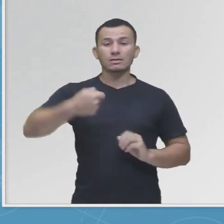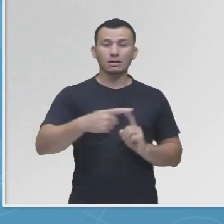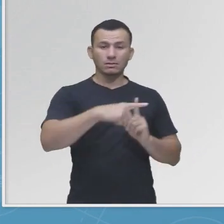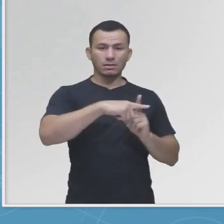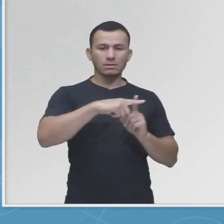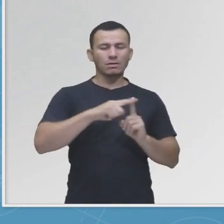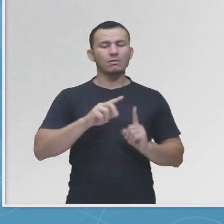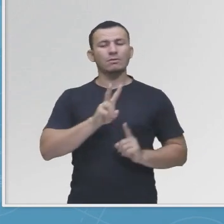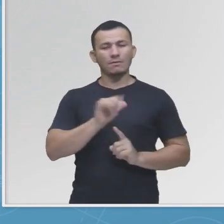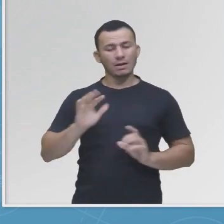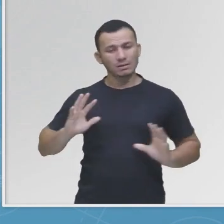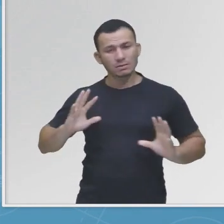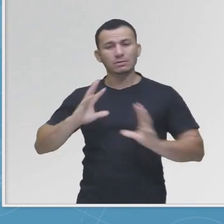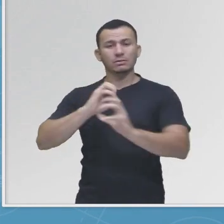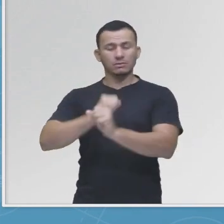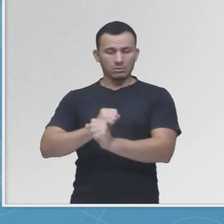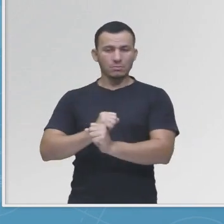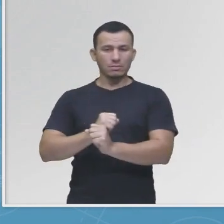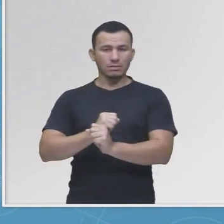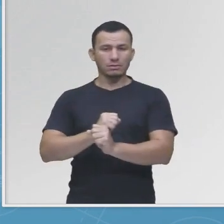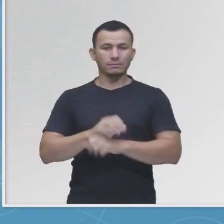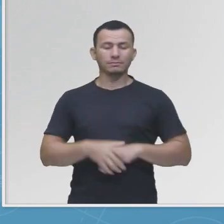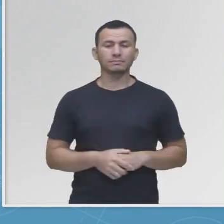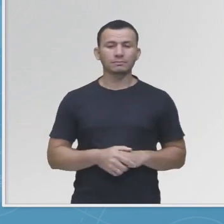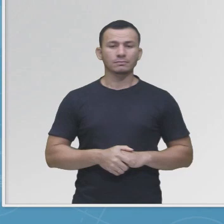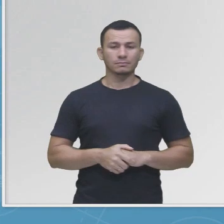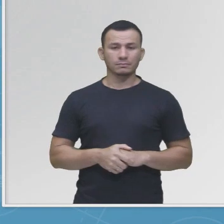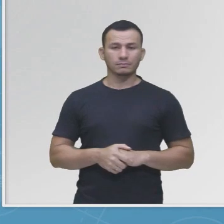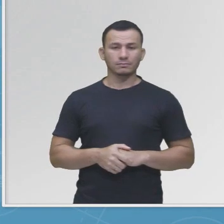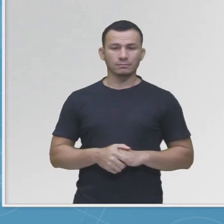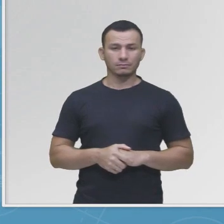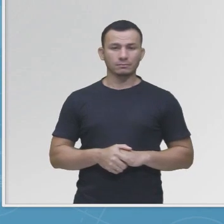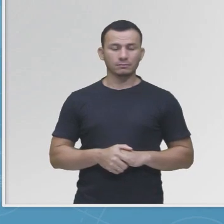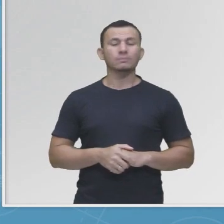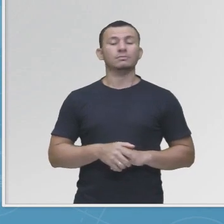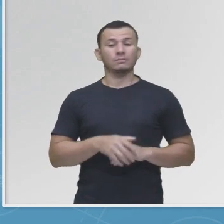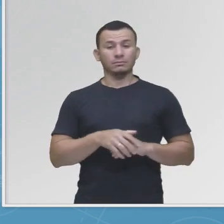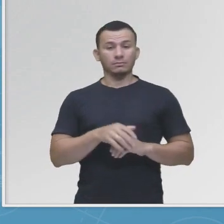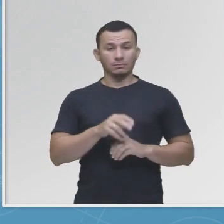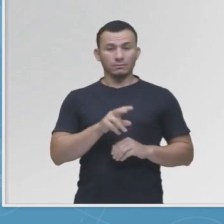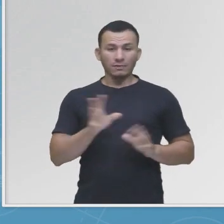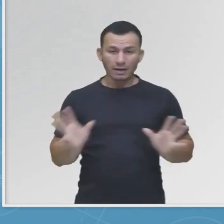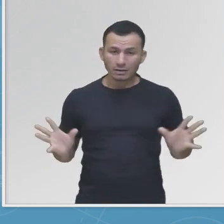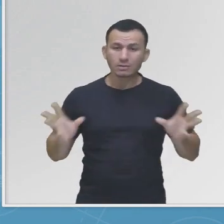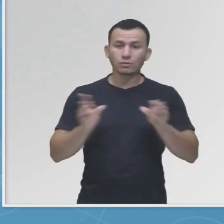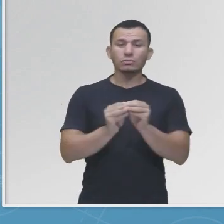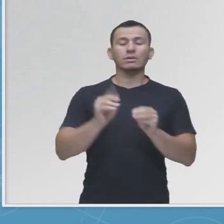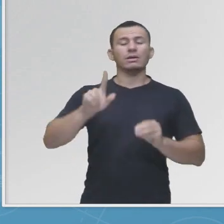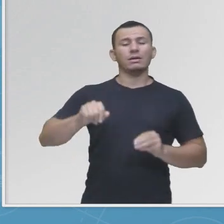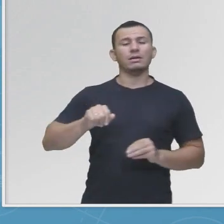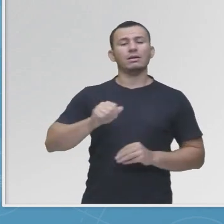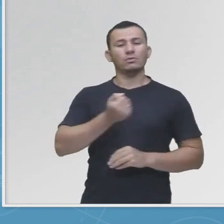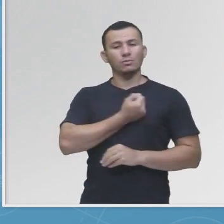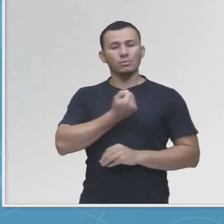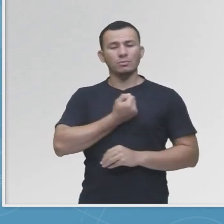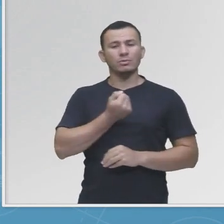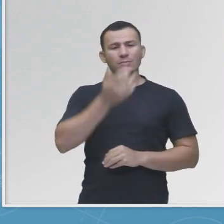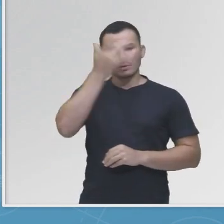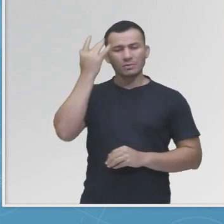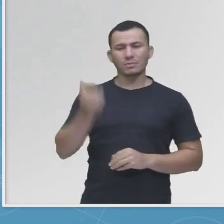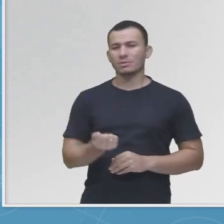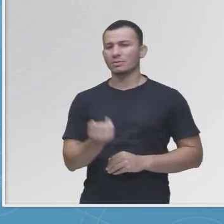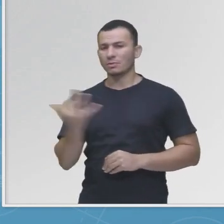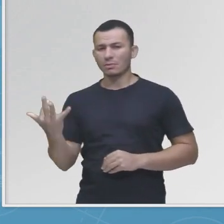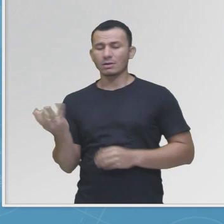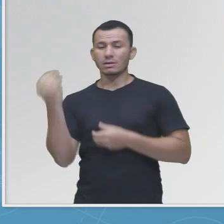estamos pegando as parcelas e juntando, nós vamos ter o total, que é o número de pessoas que